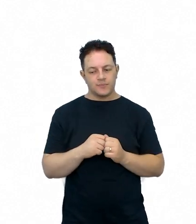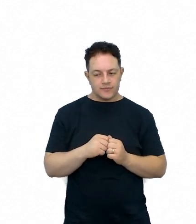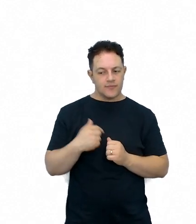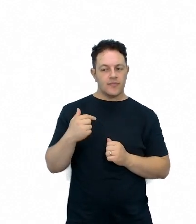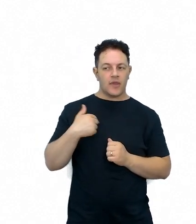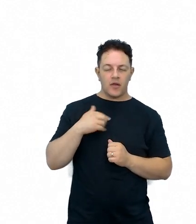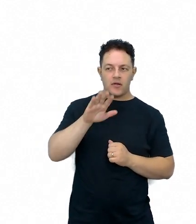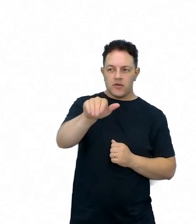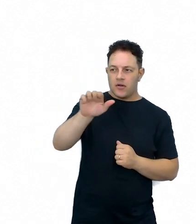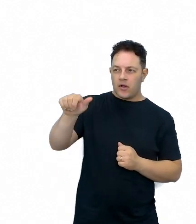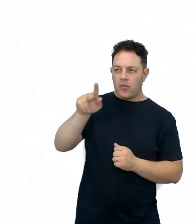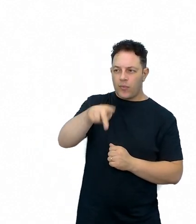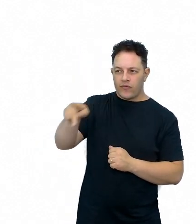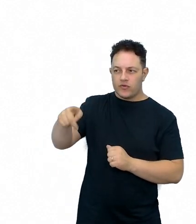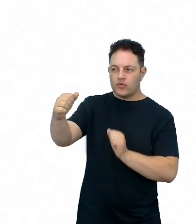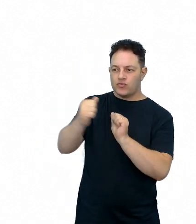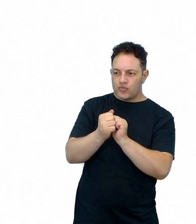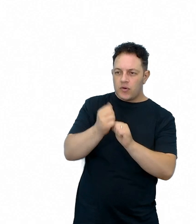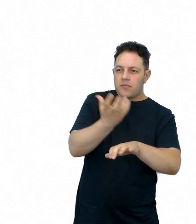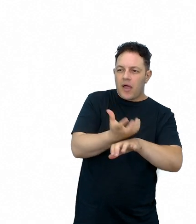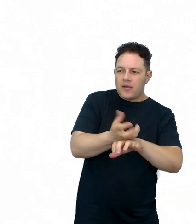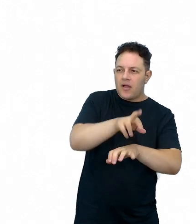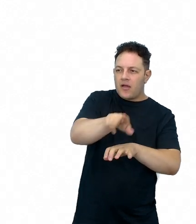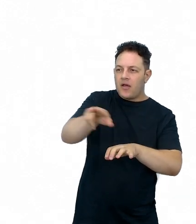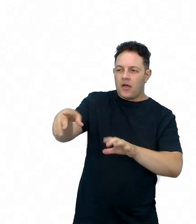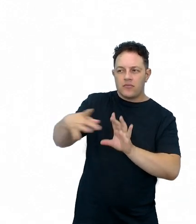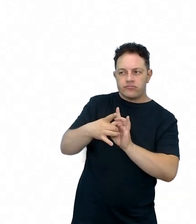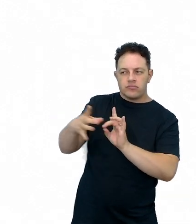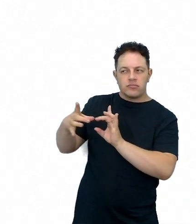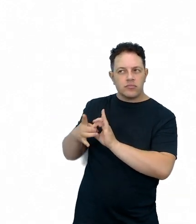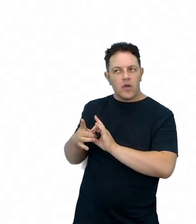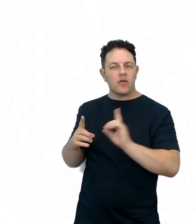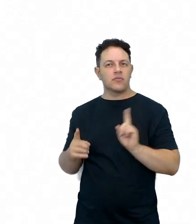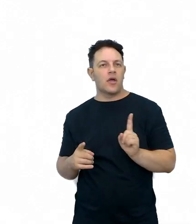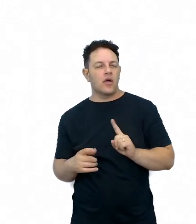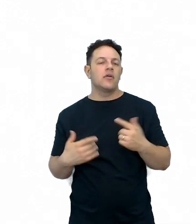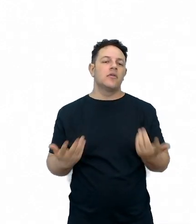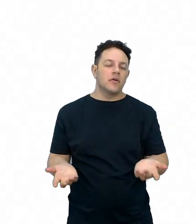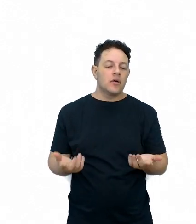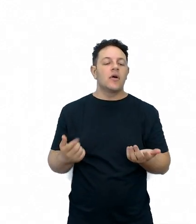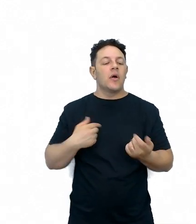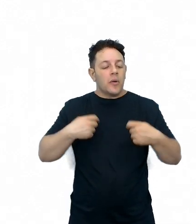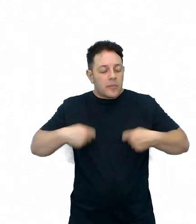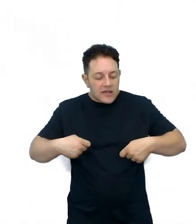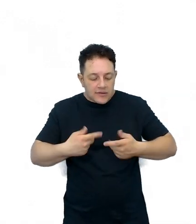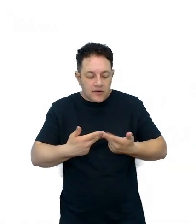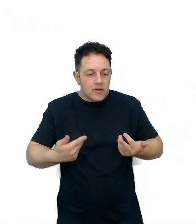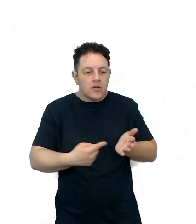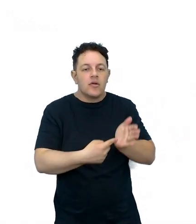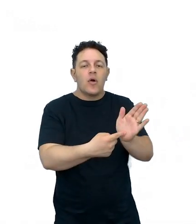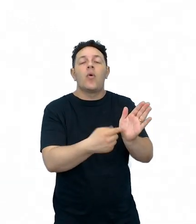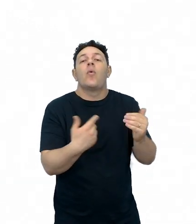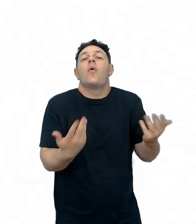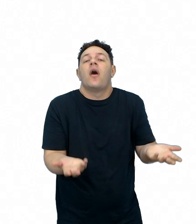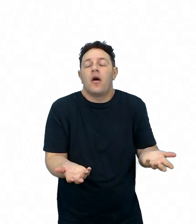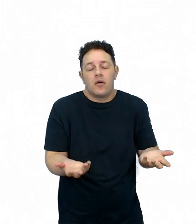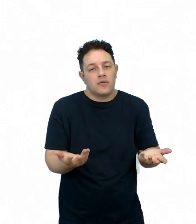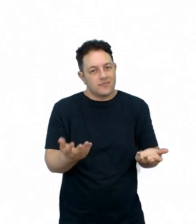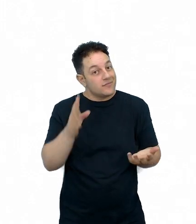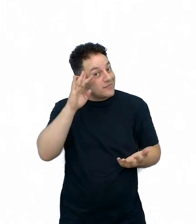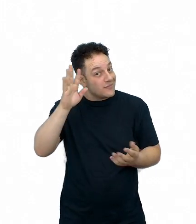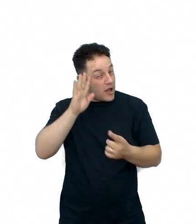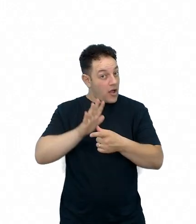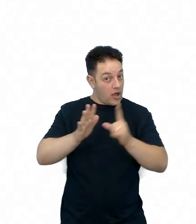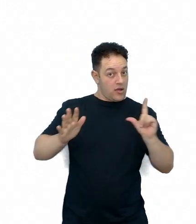outros professores juntos para desenvolver o projeto, quais são os recursos que eu preciso, tá? Aí,